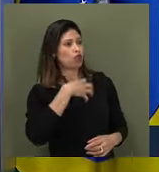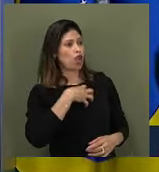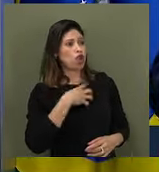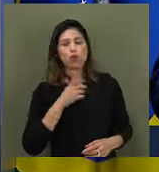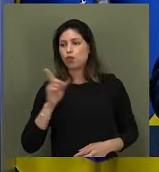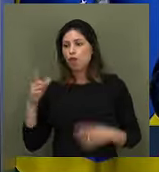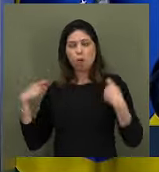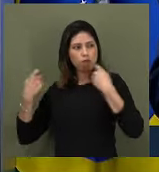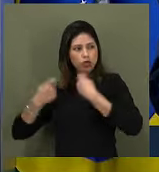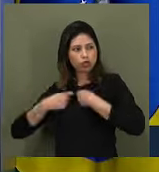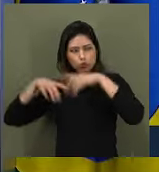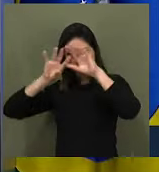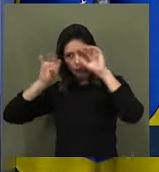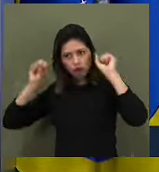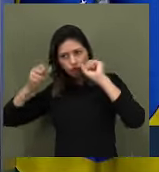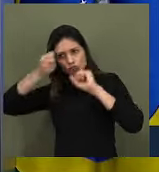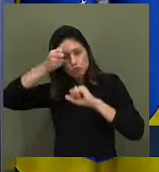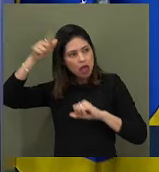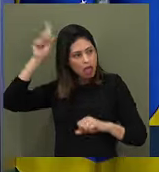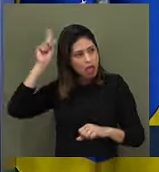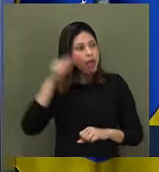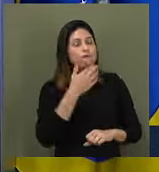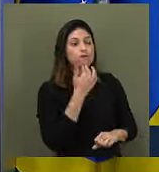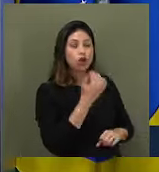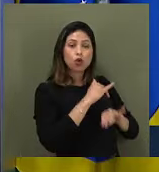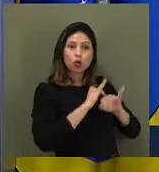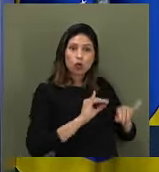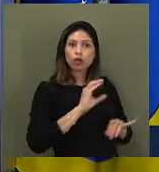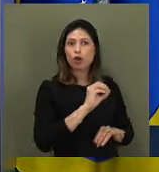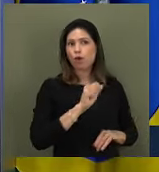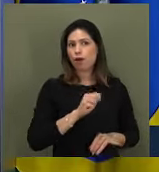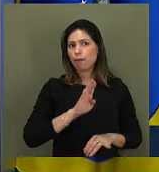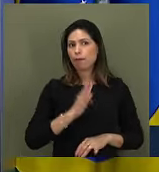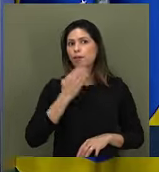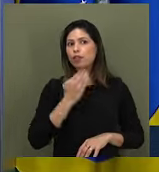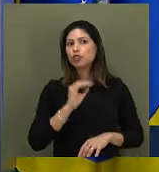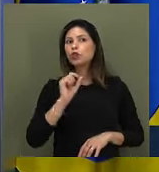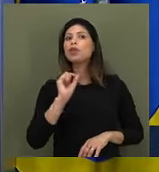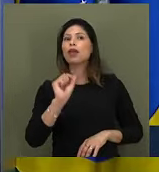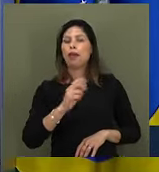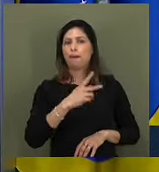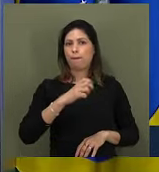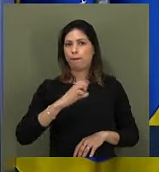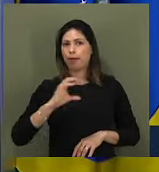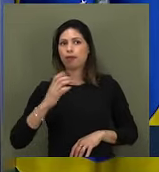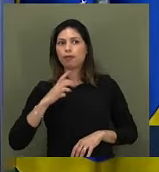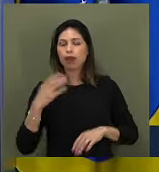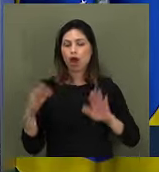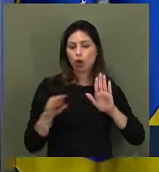oral advogado disse que a OAB vai pedir a tramitação no Congresso Nacional de uma PEC para inserir na